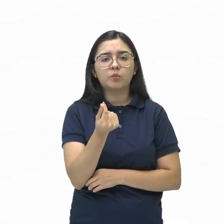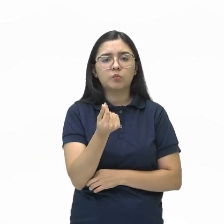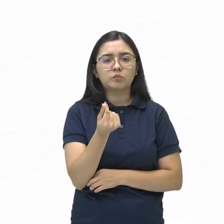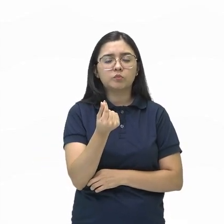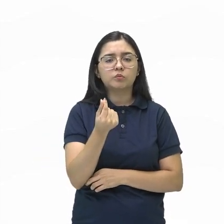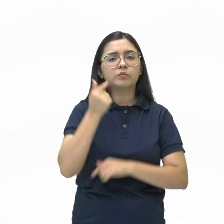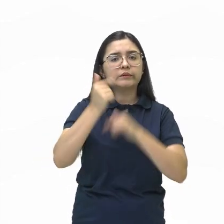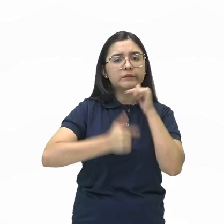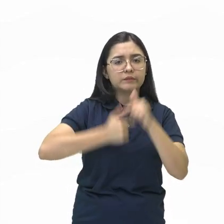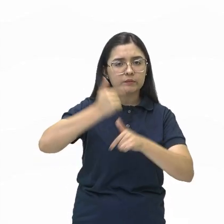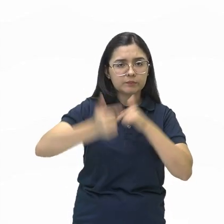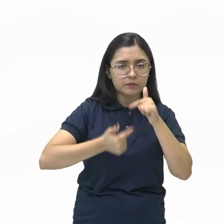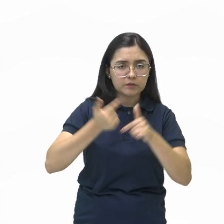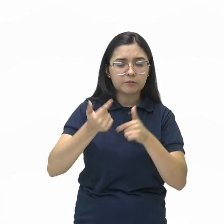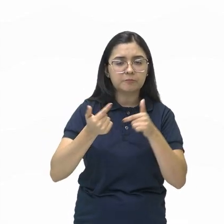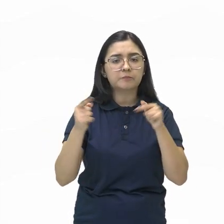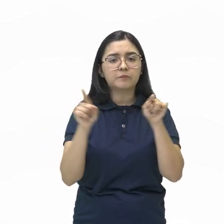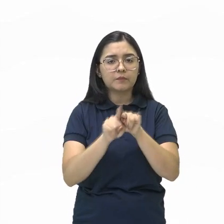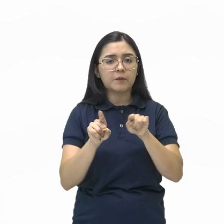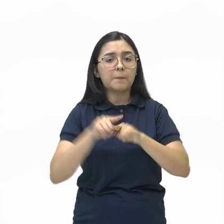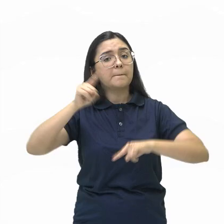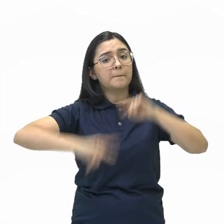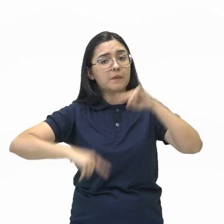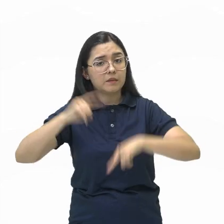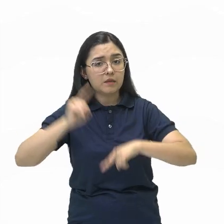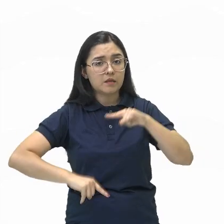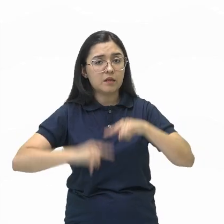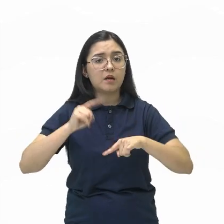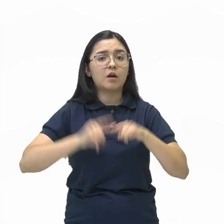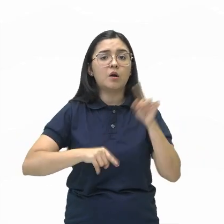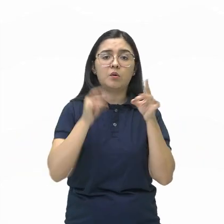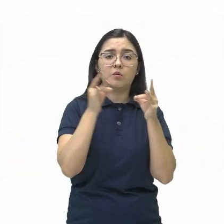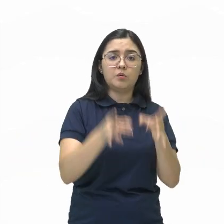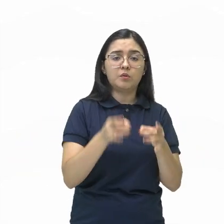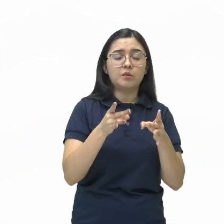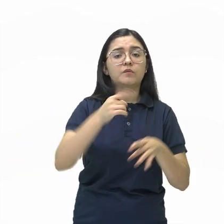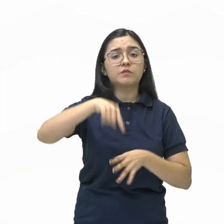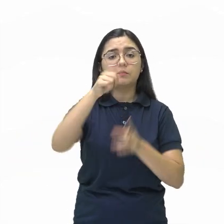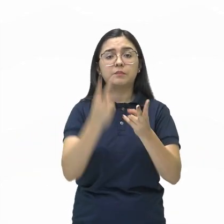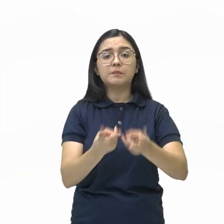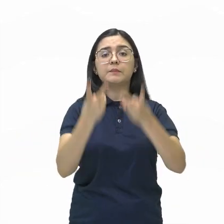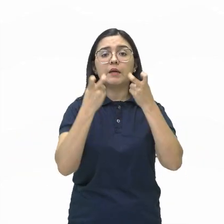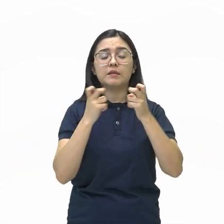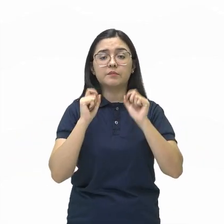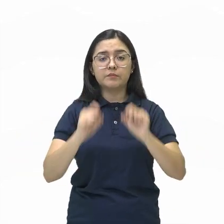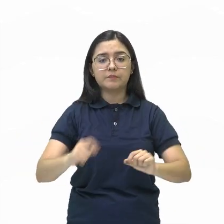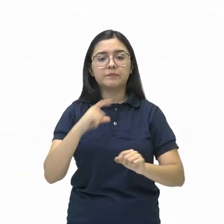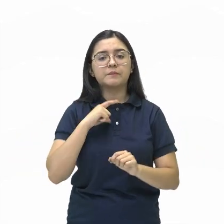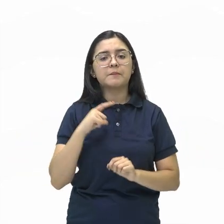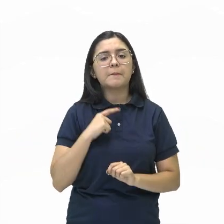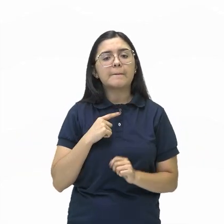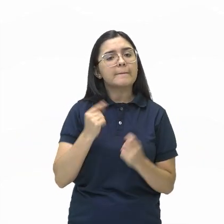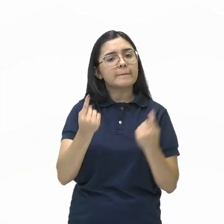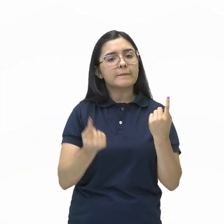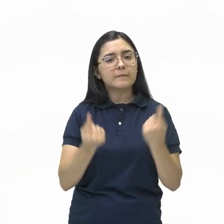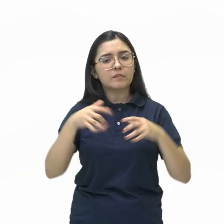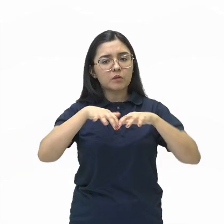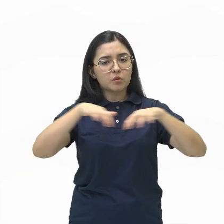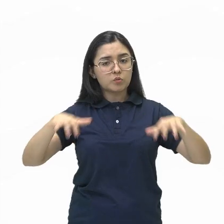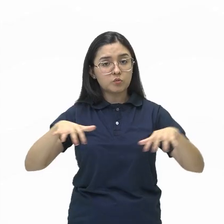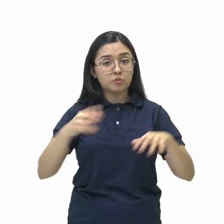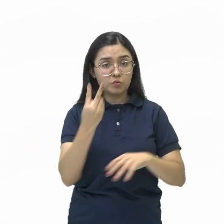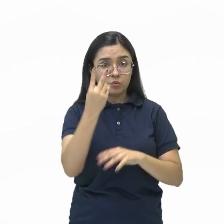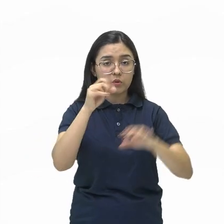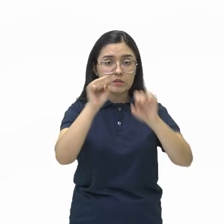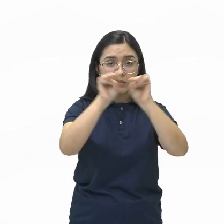o trabalho, a mercadoria, o mercado. Então você percebe que em ambos os